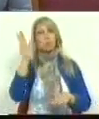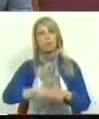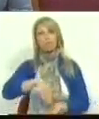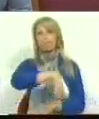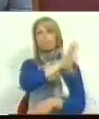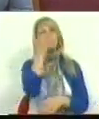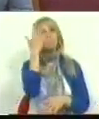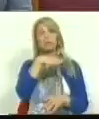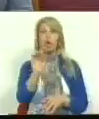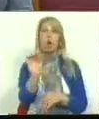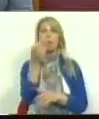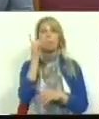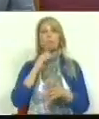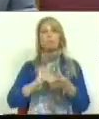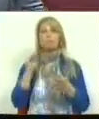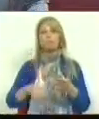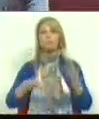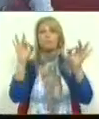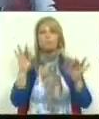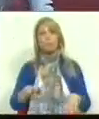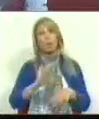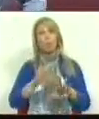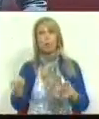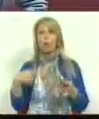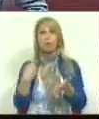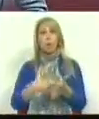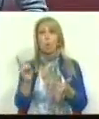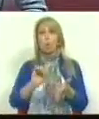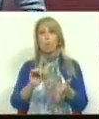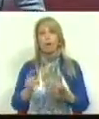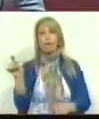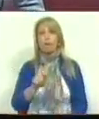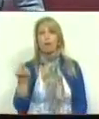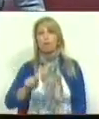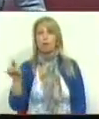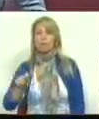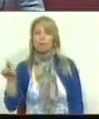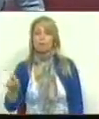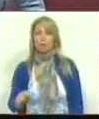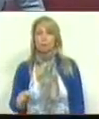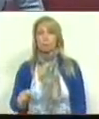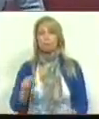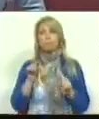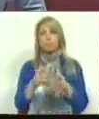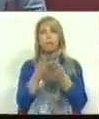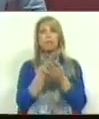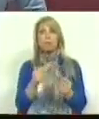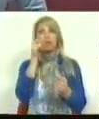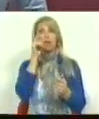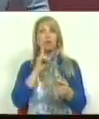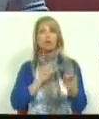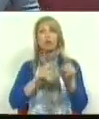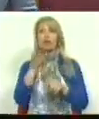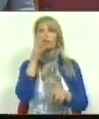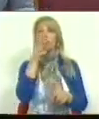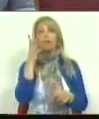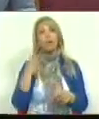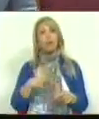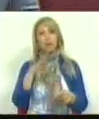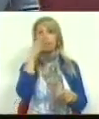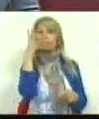do contrato, nomeadamente por falta de pagamento de rendas. Nesta matéria, senhoras e senhores deputados, queria frisar